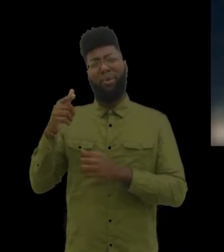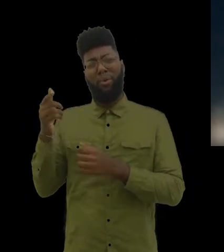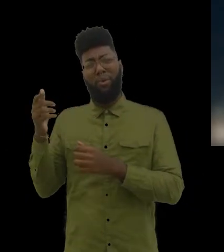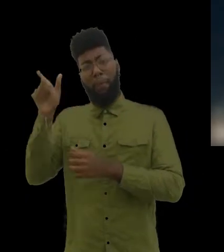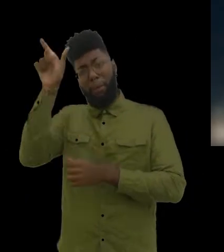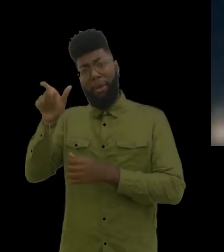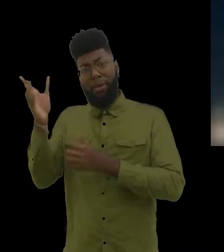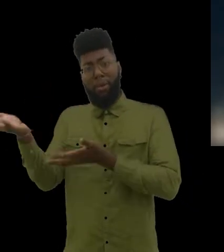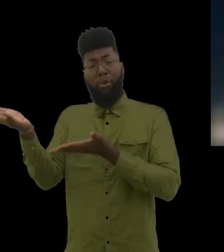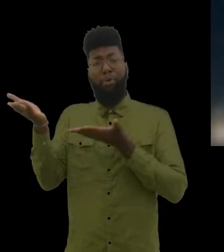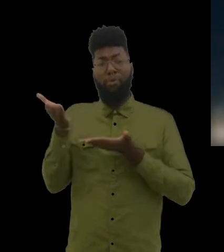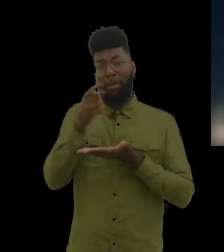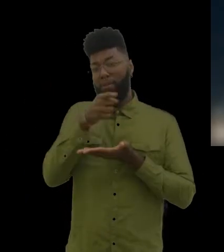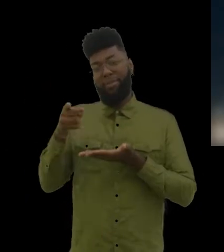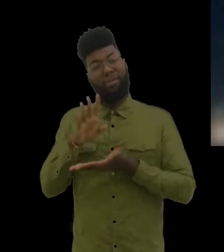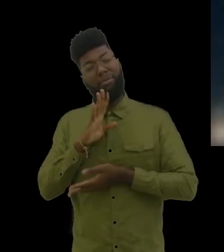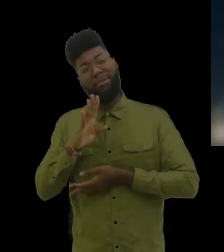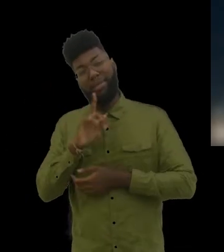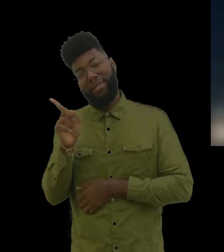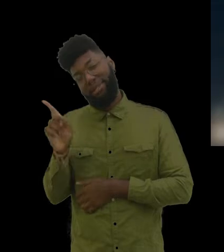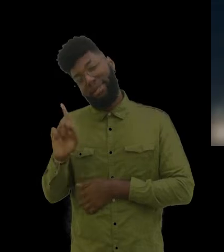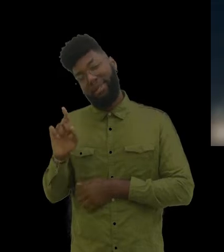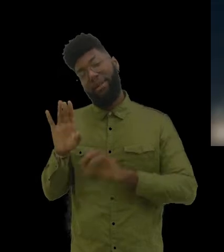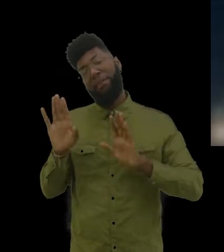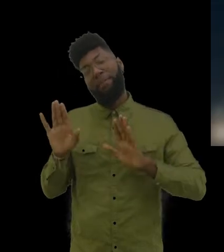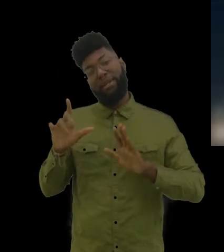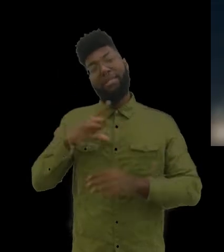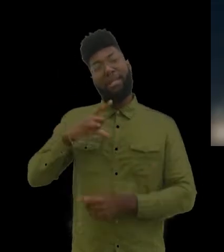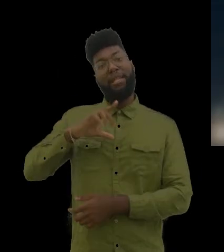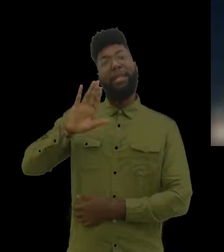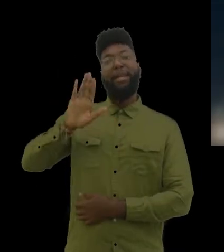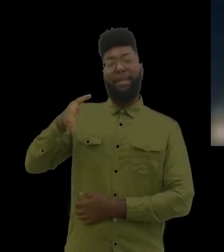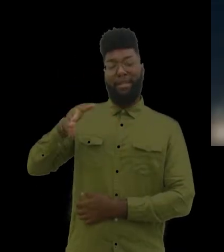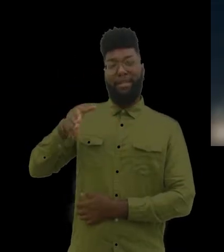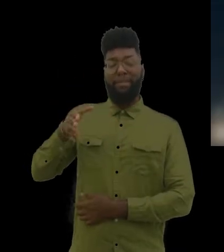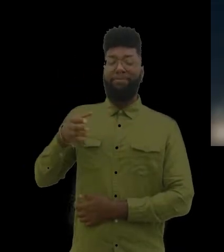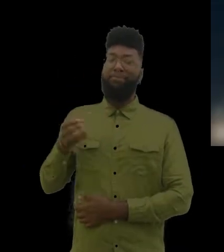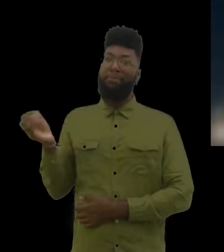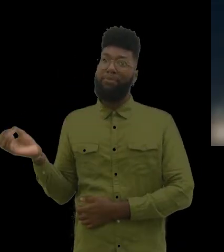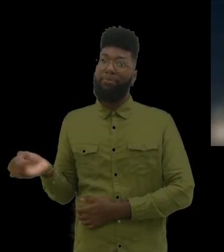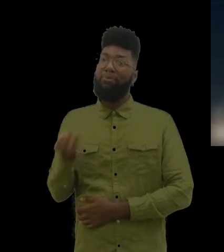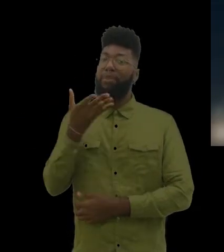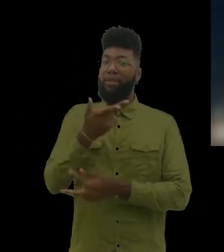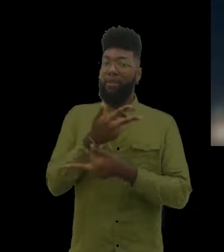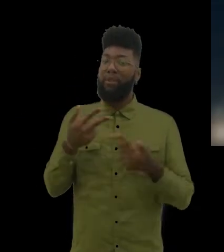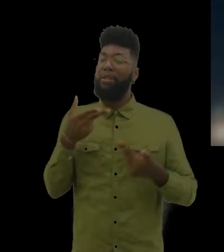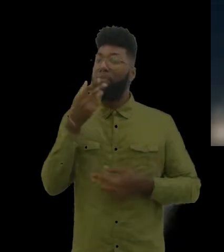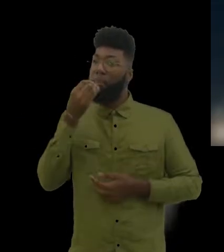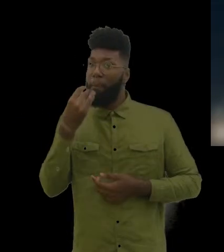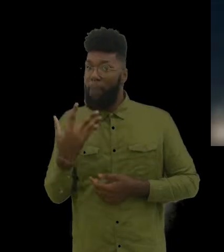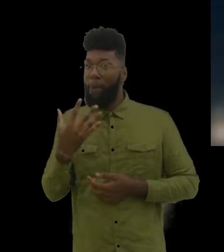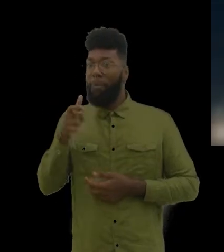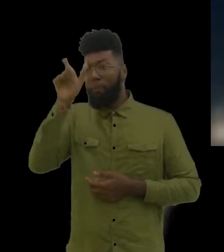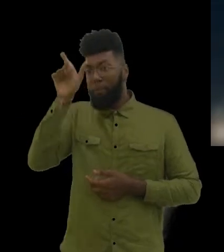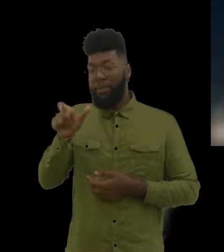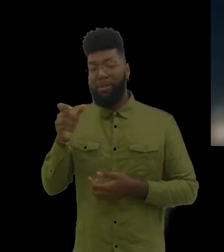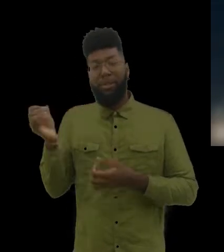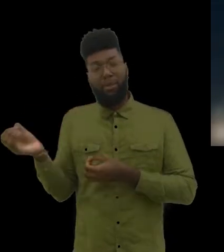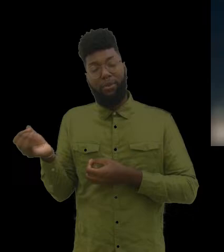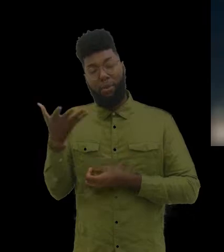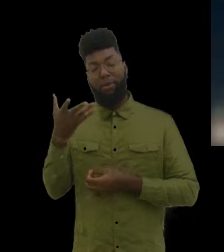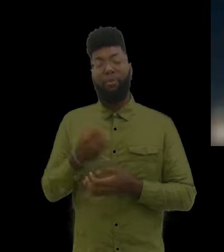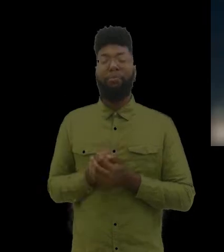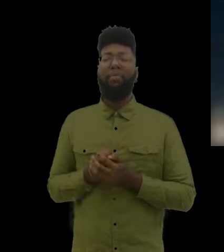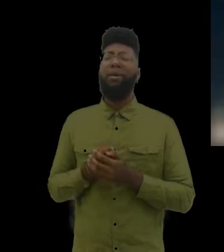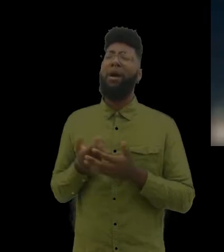já tenho convidado, depois eu digo quem é. Show de bola! Né? Então temos aí uma novidade que legal. boa. Show, perfeito. Então fala um pouquinho de ti, Ana,